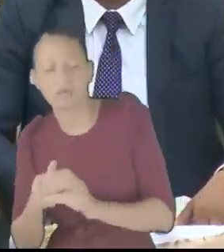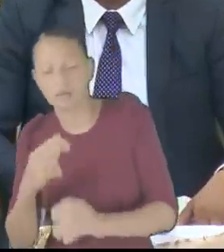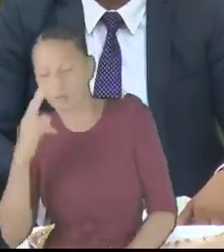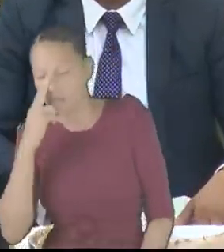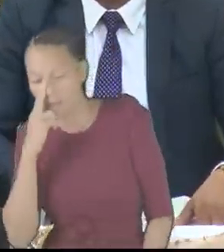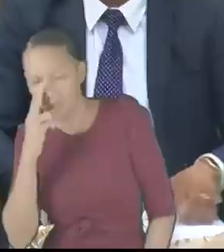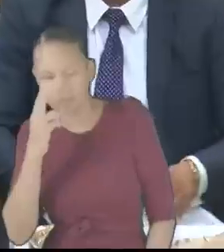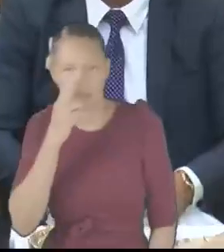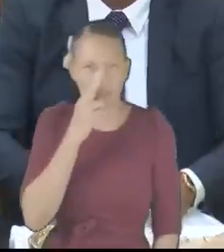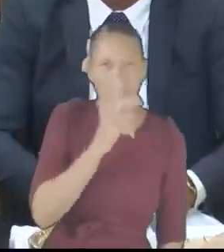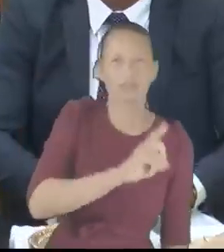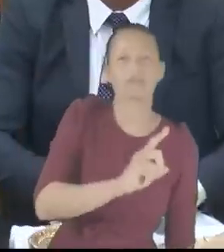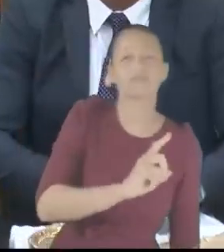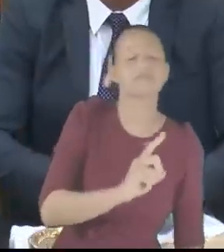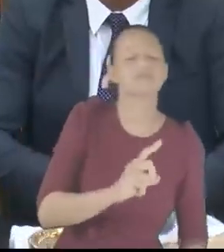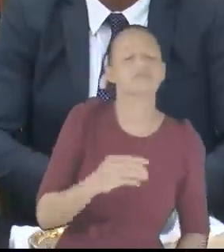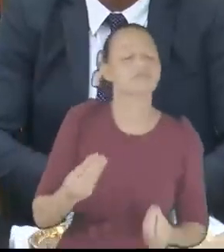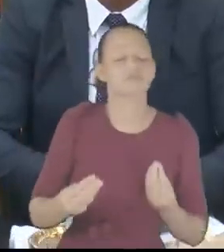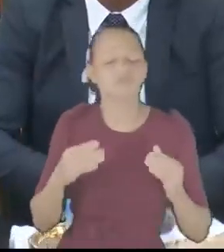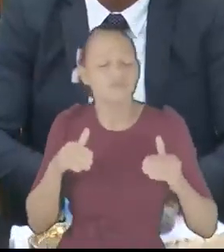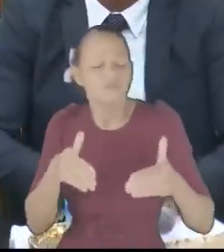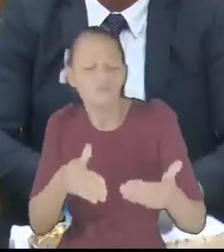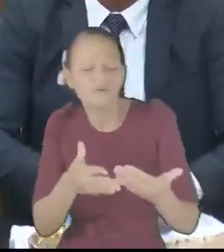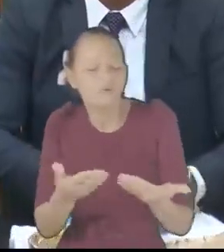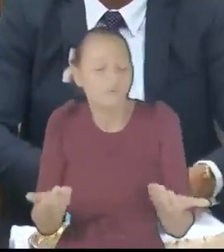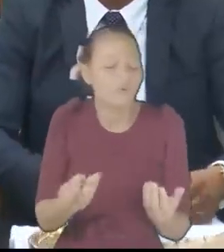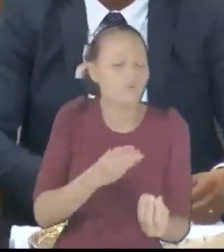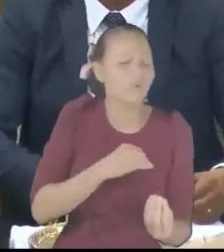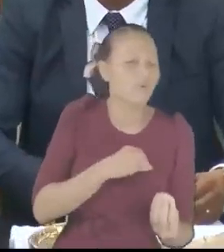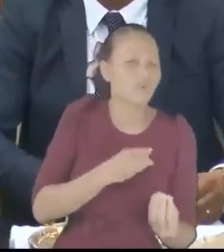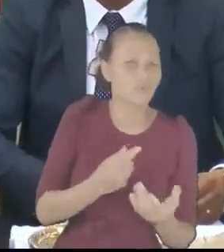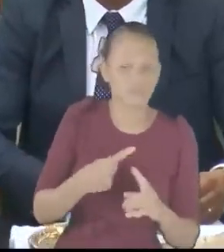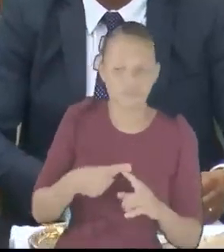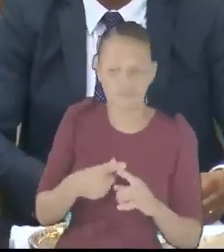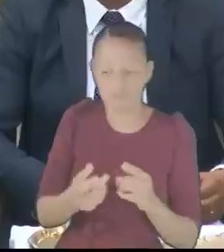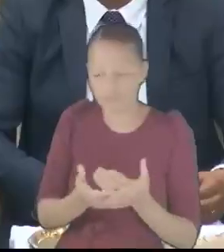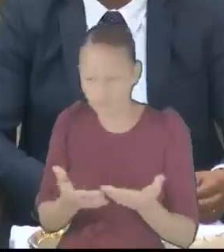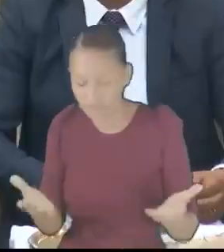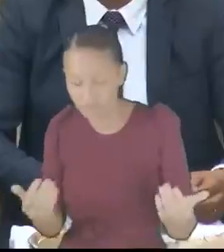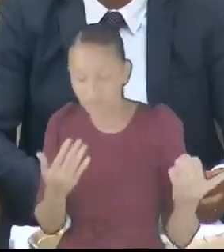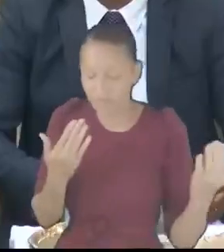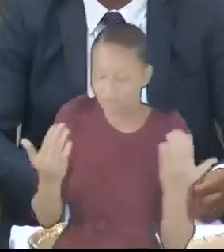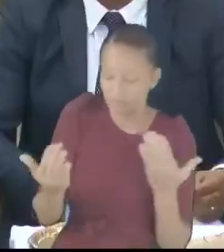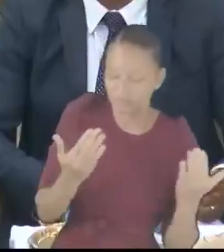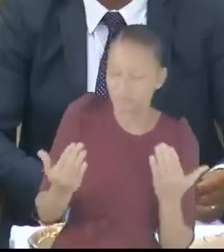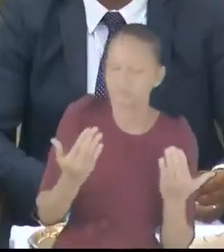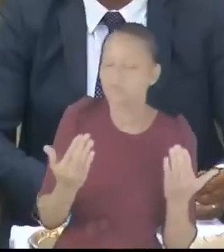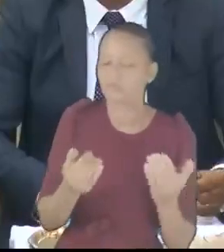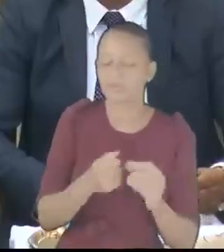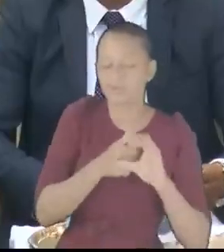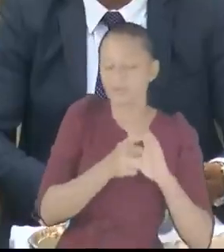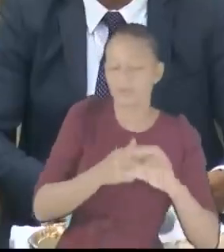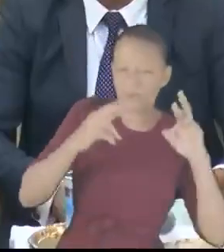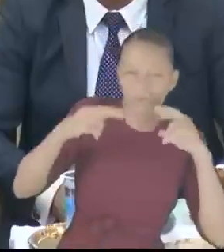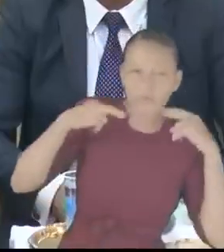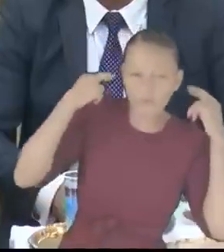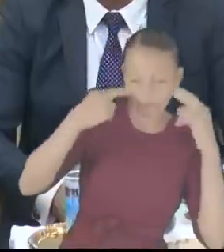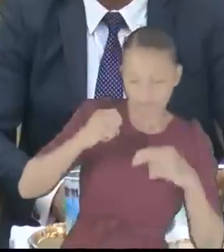crente para o não crente em relação ao pecado? É que o crente é comparado com uma ovelha. O